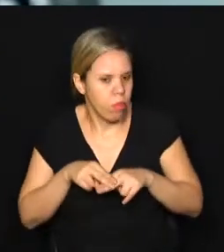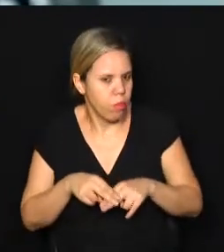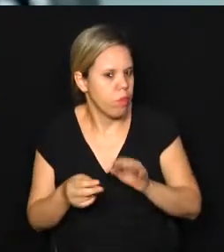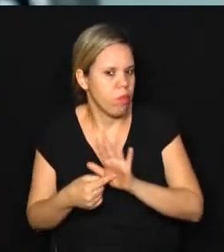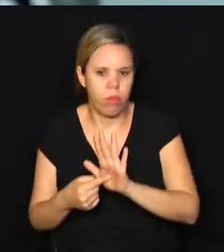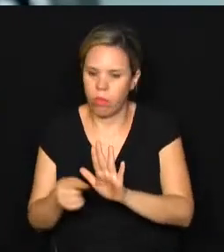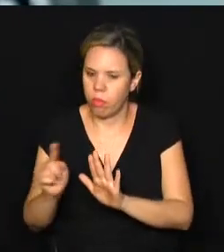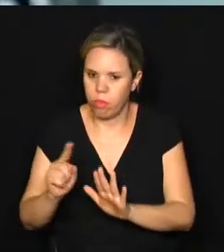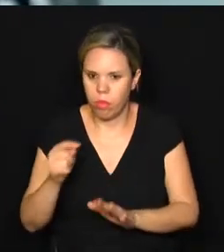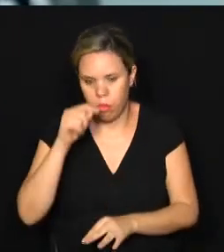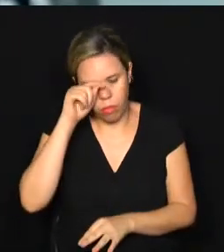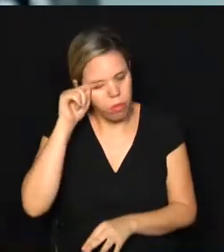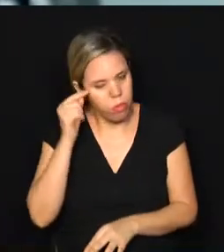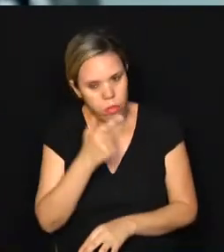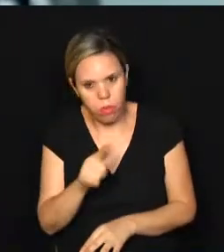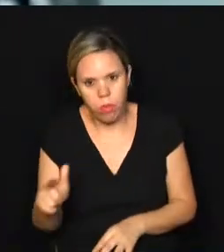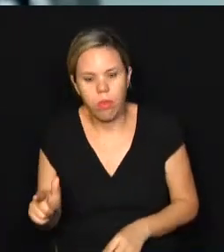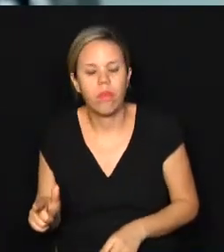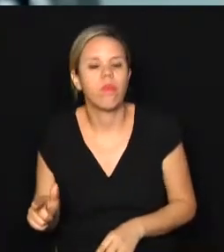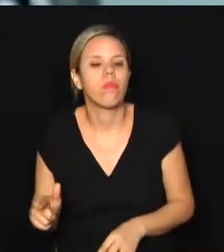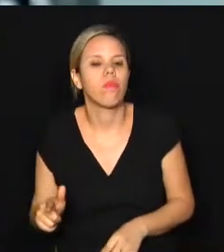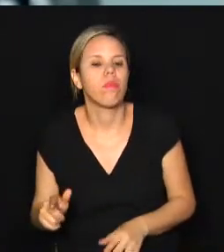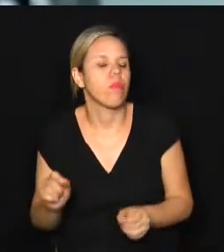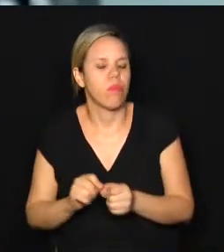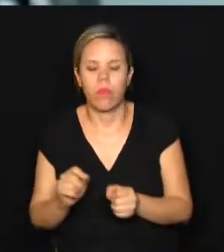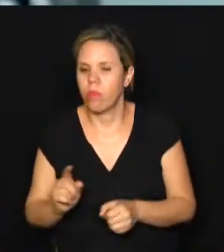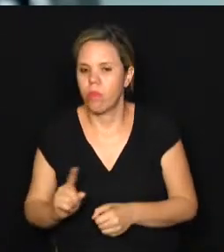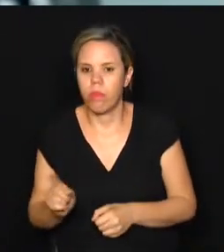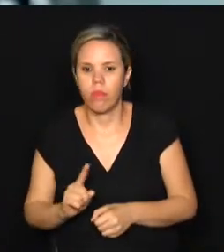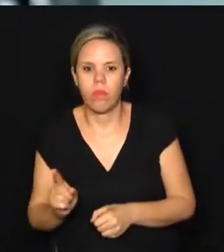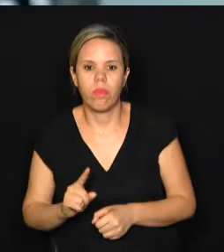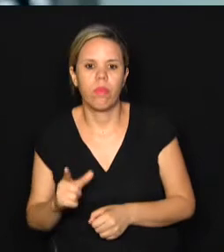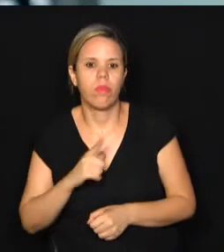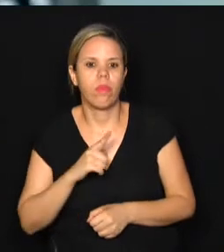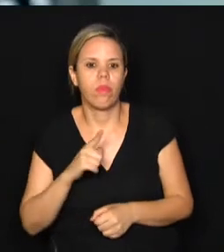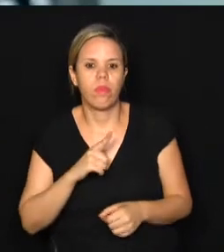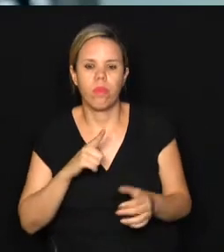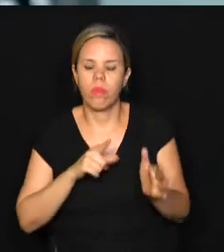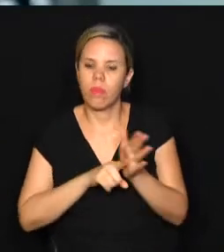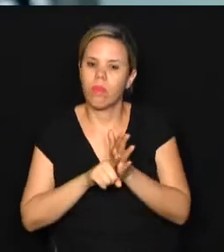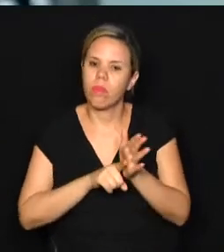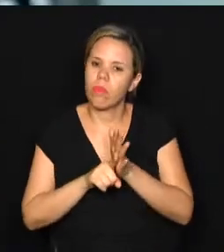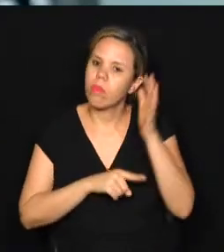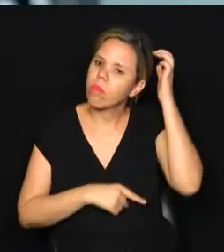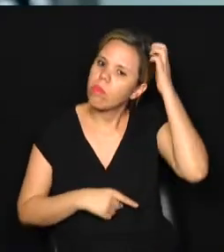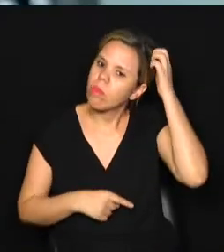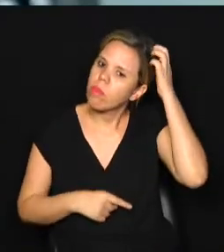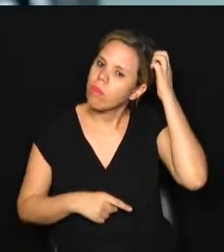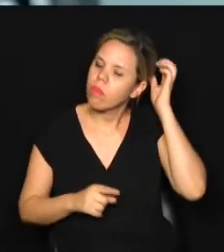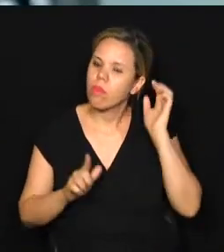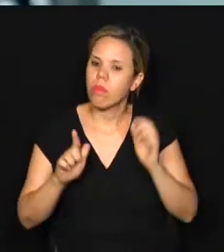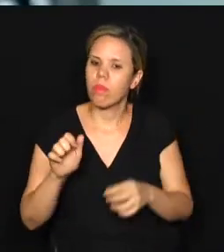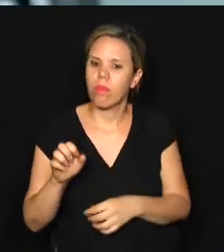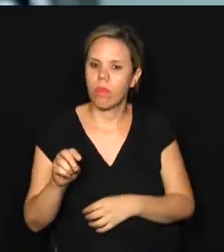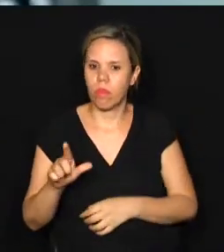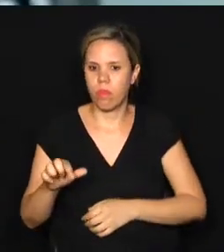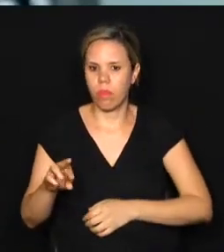apresentam. Não existem, eles não fizeram, eles têm um estudo geológico,